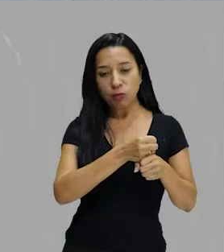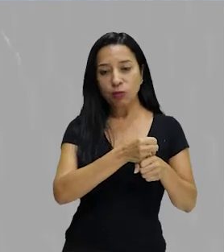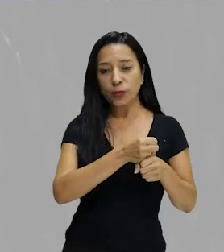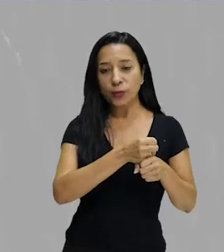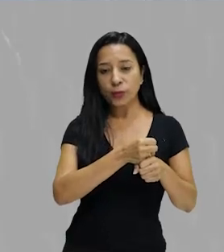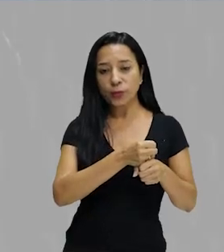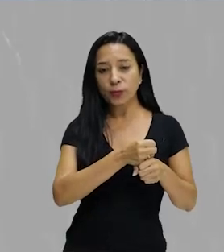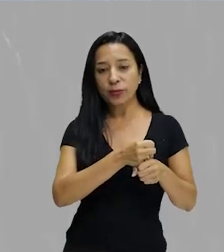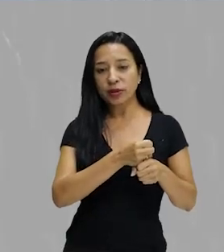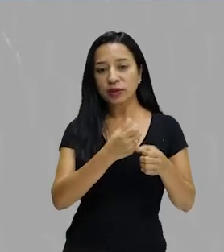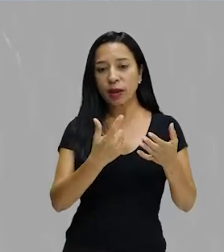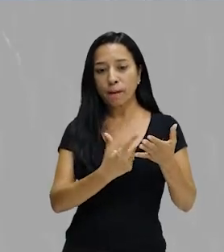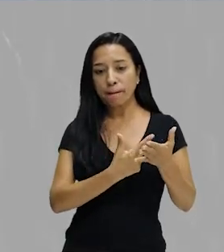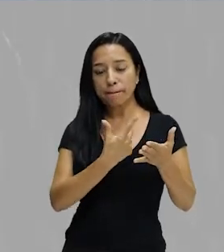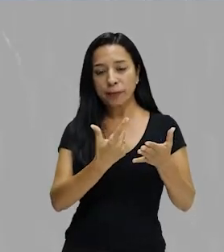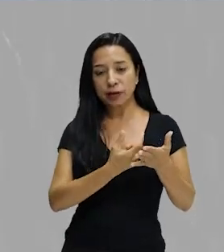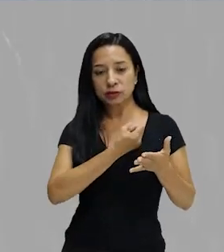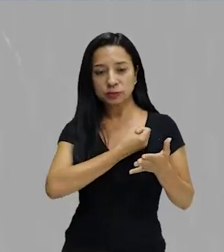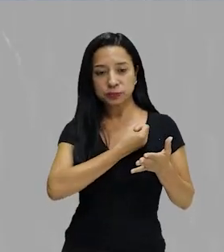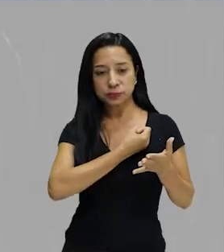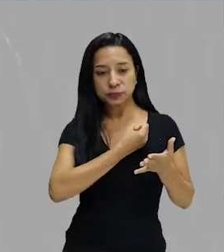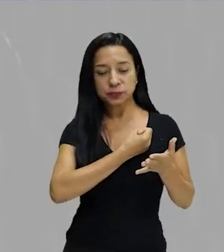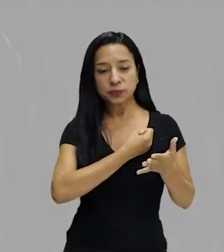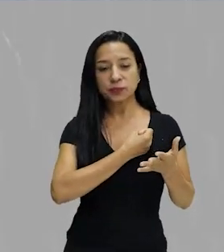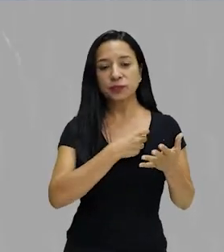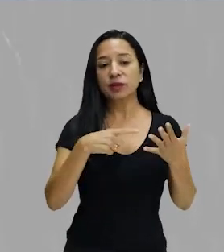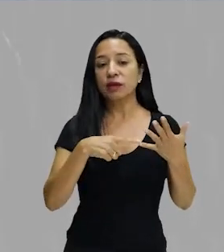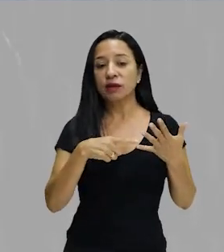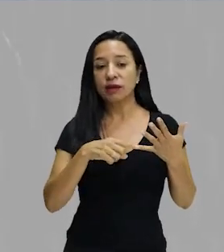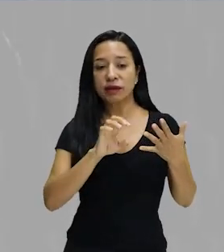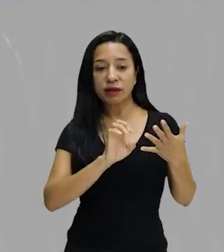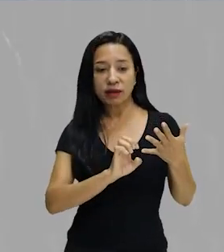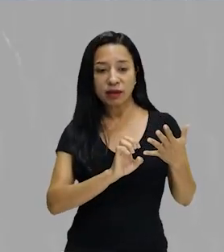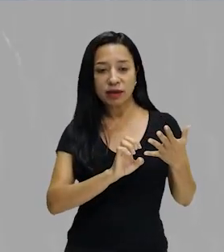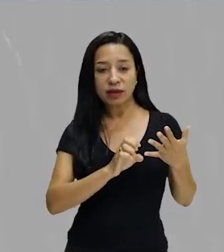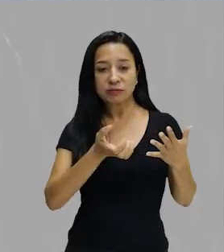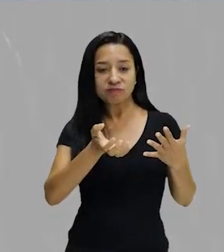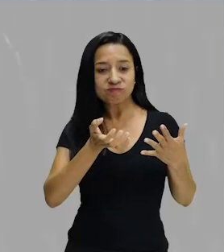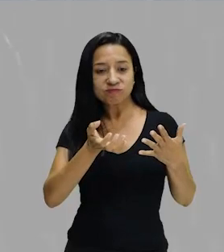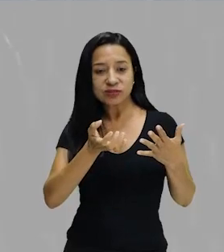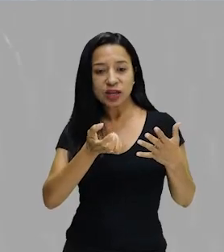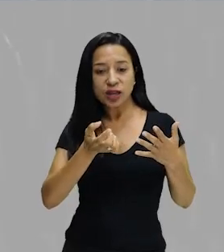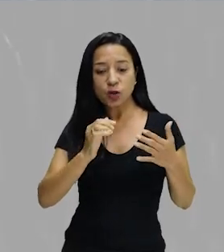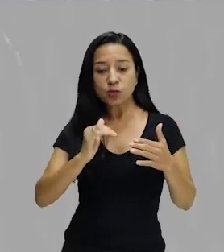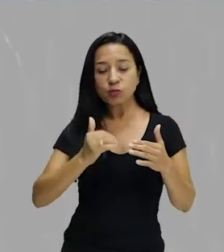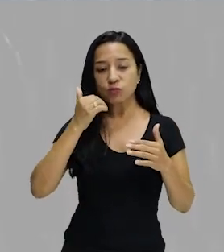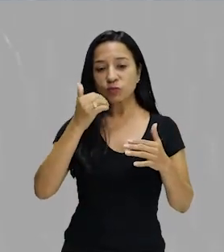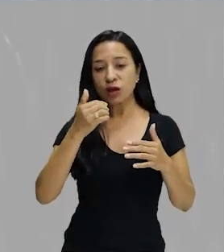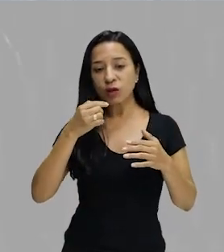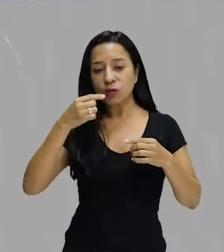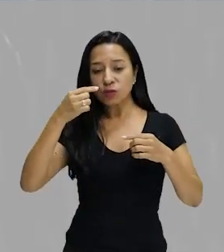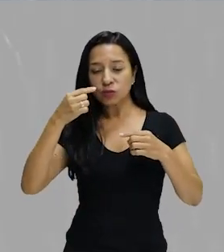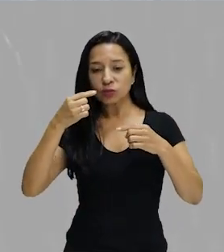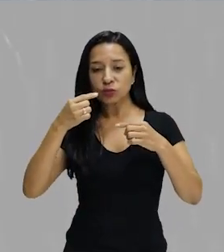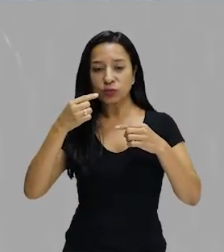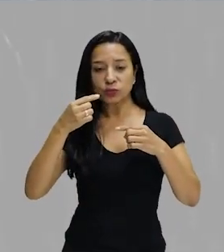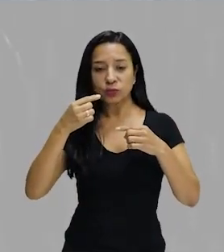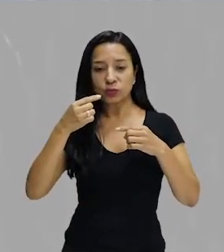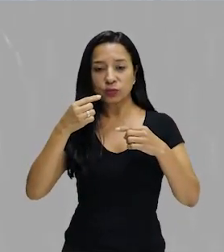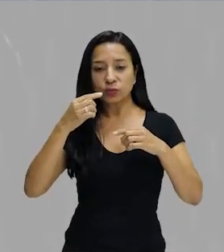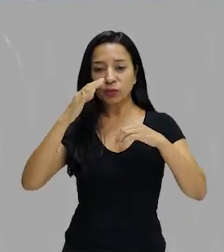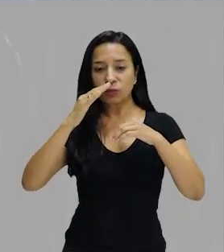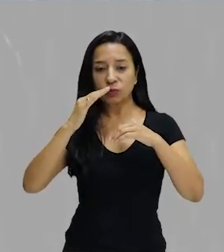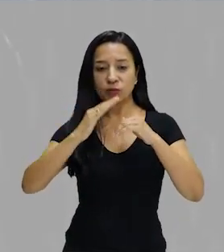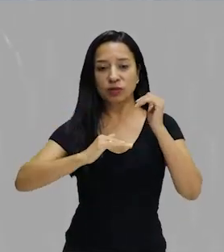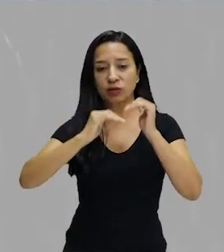cargo político. Lembra do verbo aspirar? Ele pode significar sorver, aí ele é transitivo direto, mas no sentido de